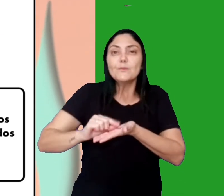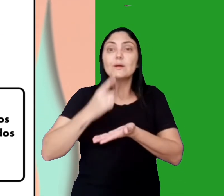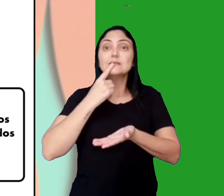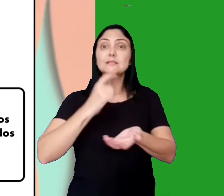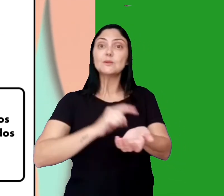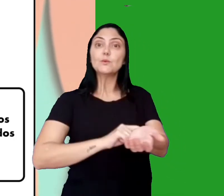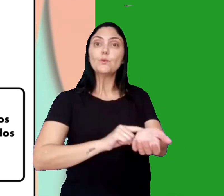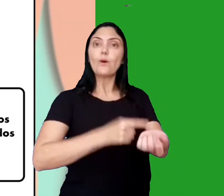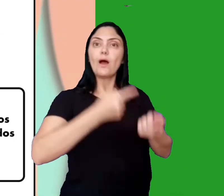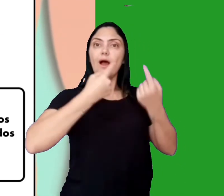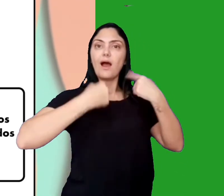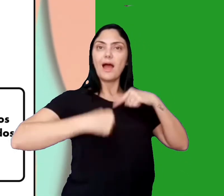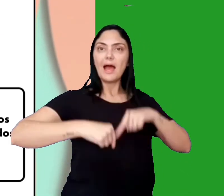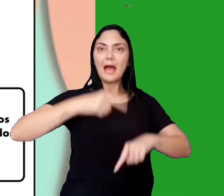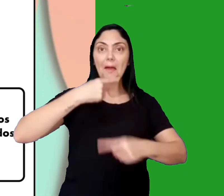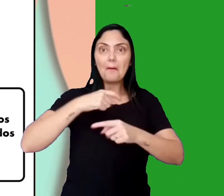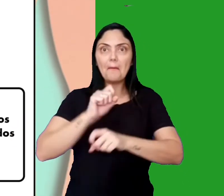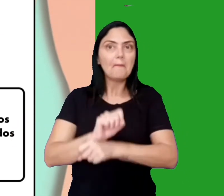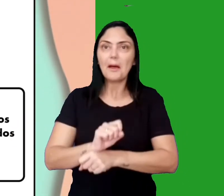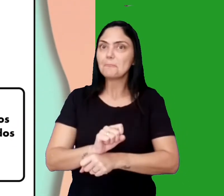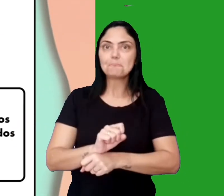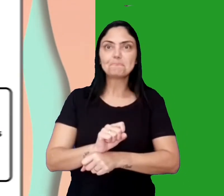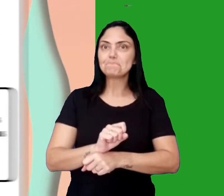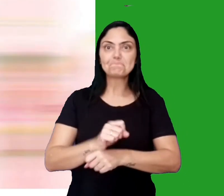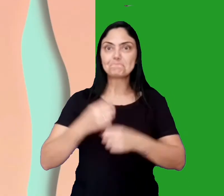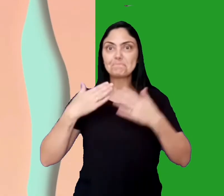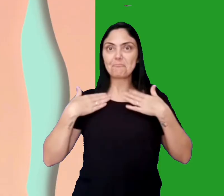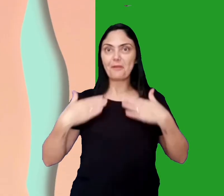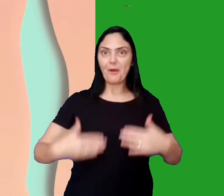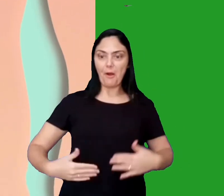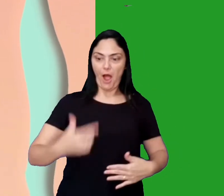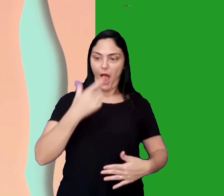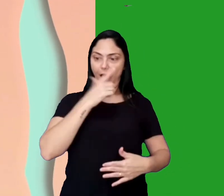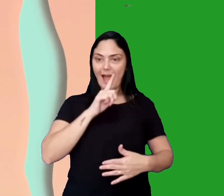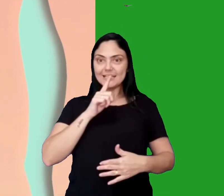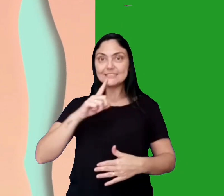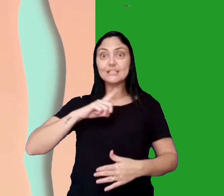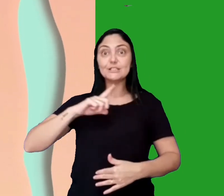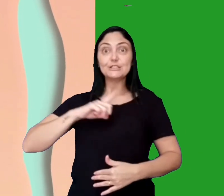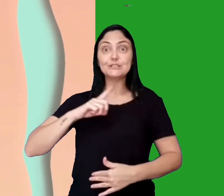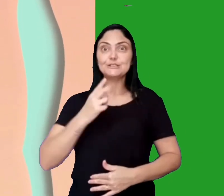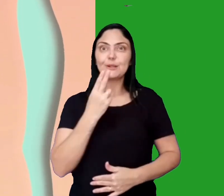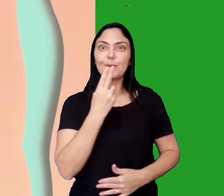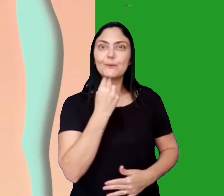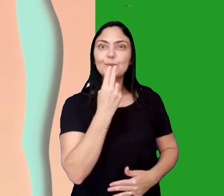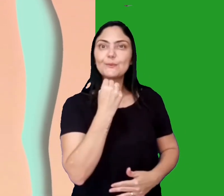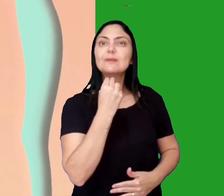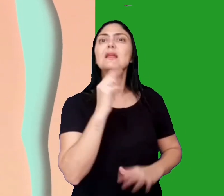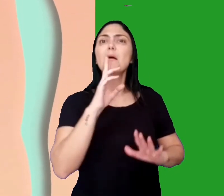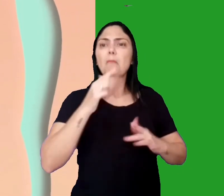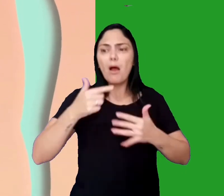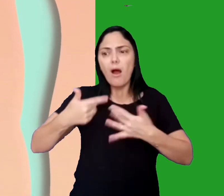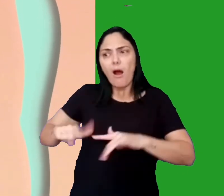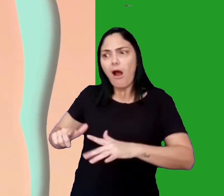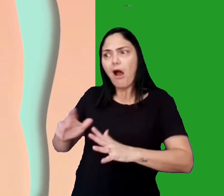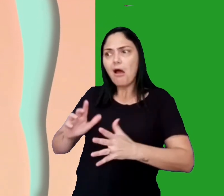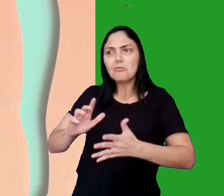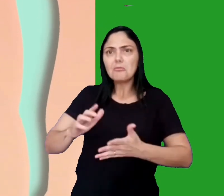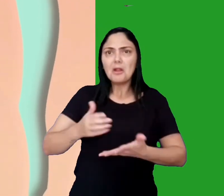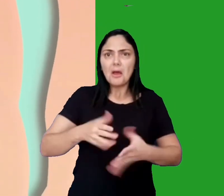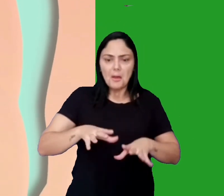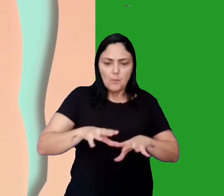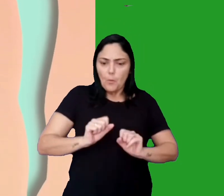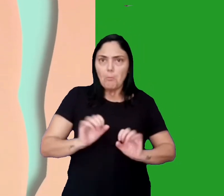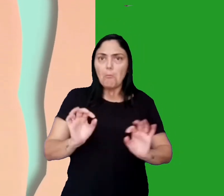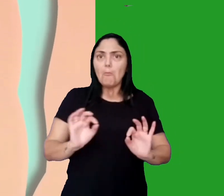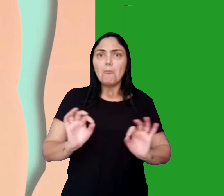no sangue. Mas não acabou por aí. Agora que o corpo já conseguiu os nutrientes que precisava, o que acontece com o resto que não foi